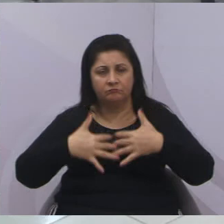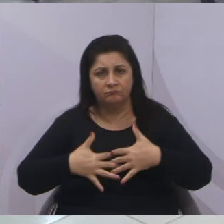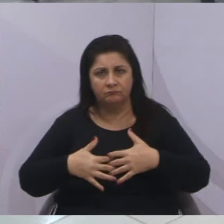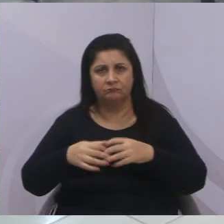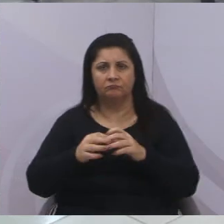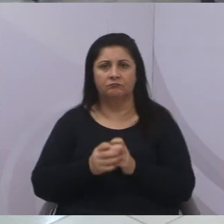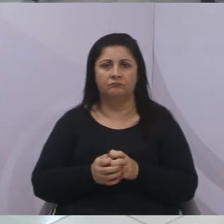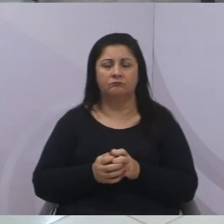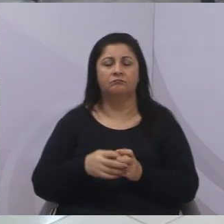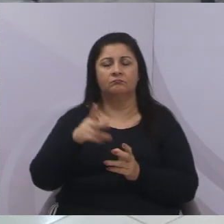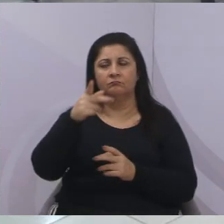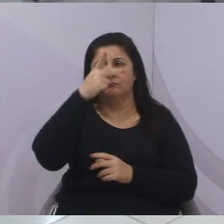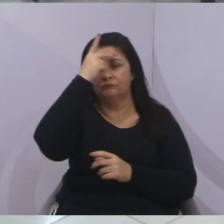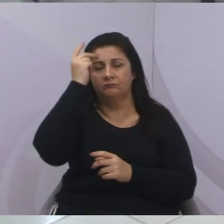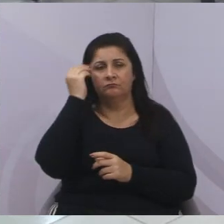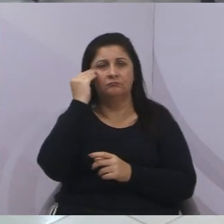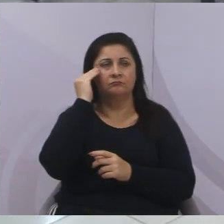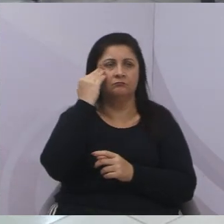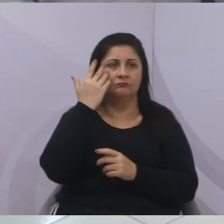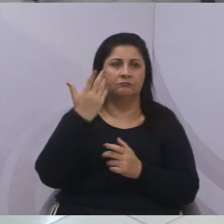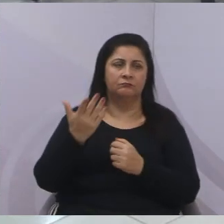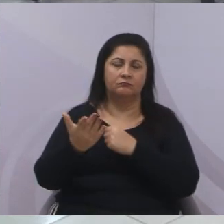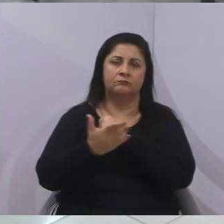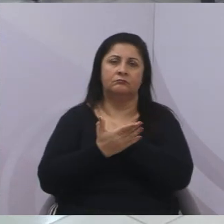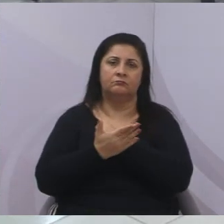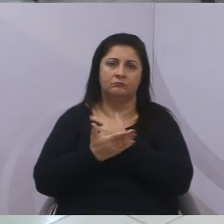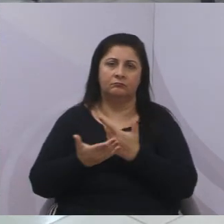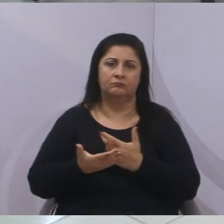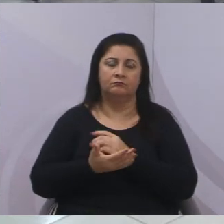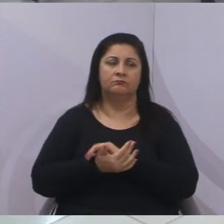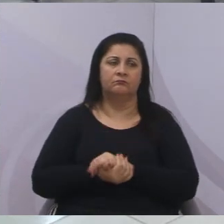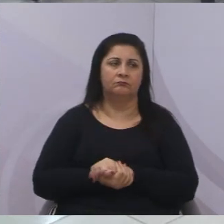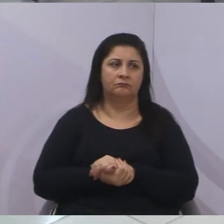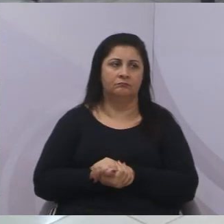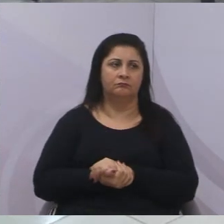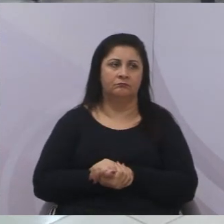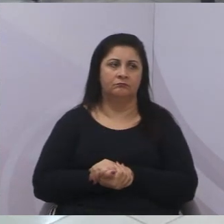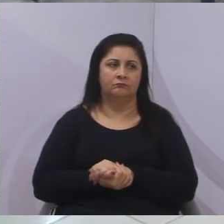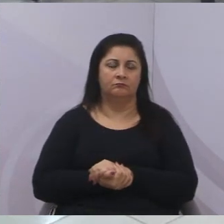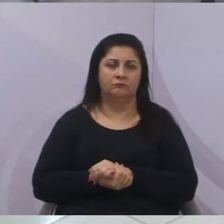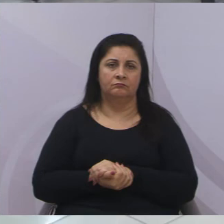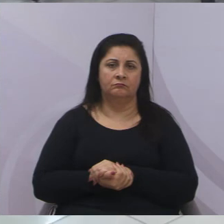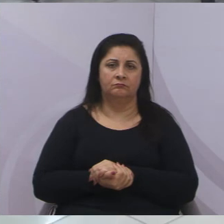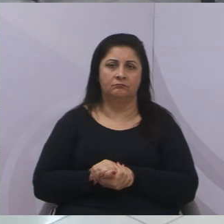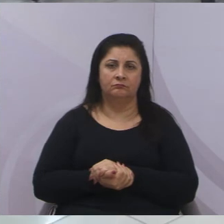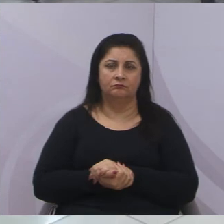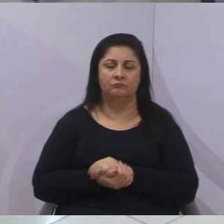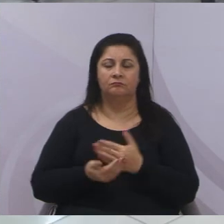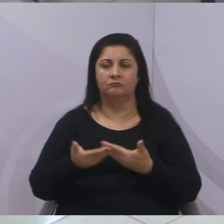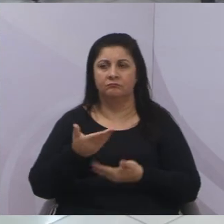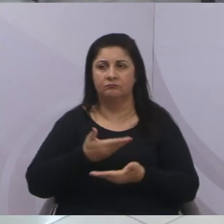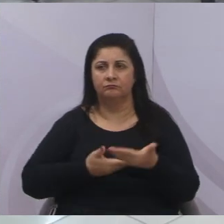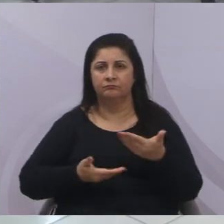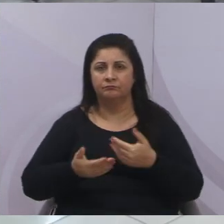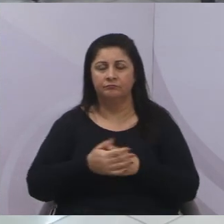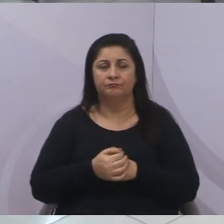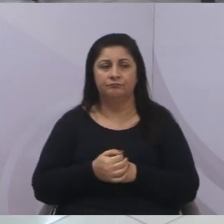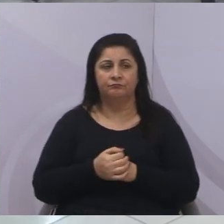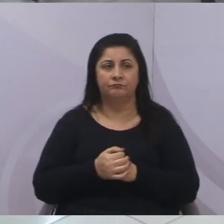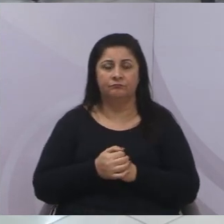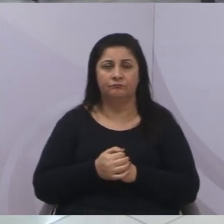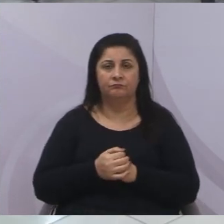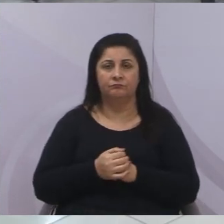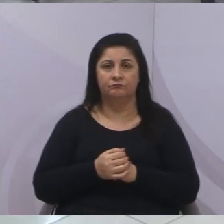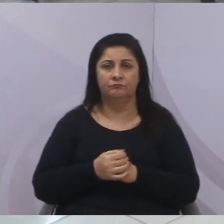ela sensivelmente vai colocá-lo numa consulta imediata, vai atendê-lo. E o